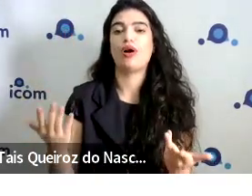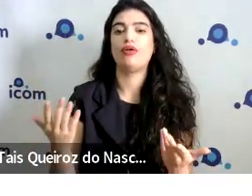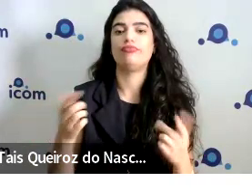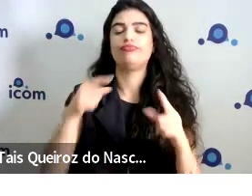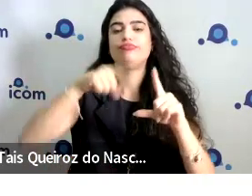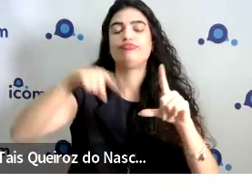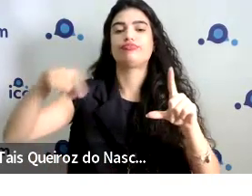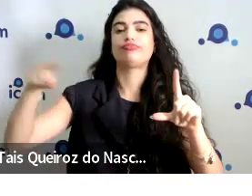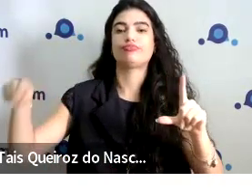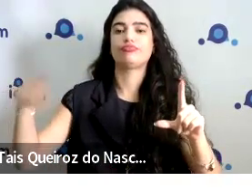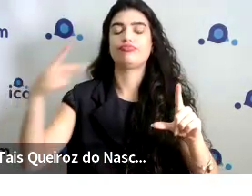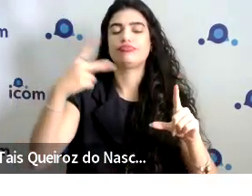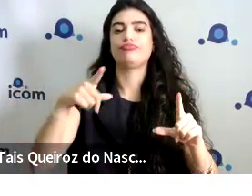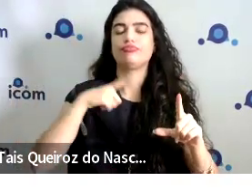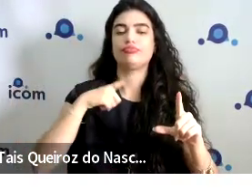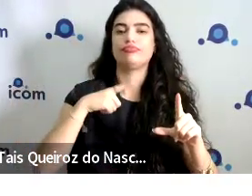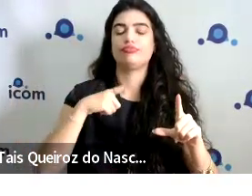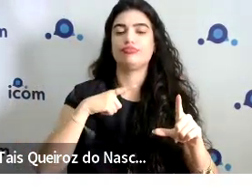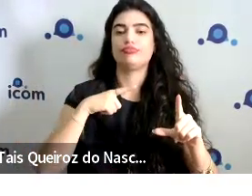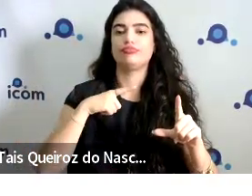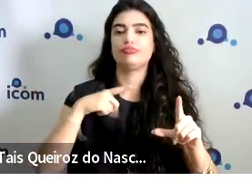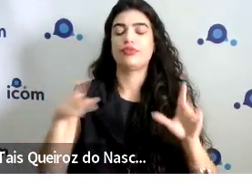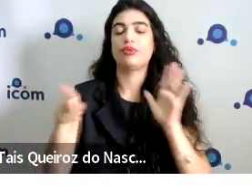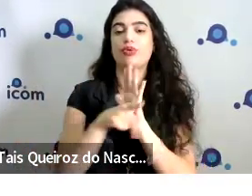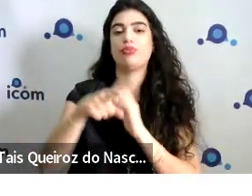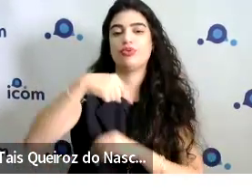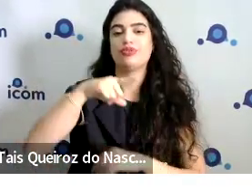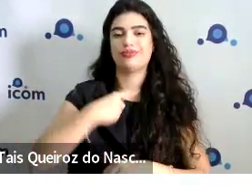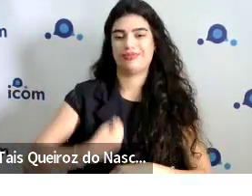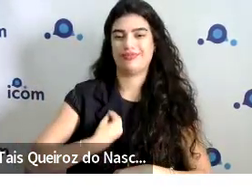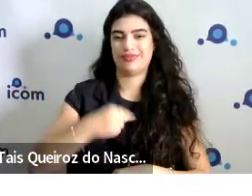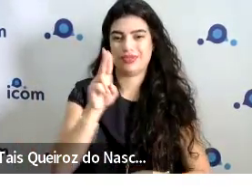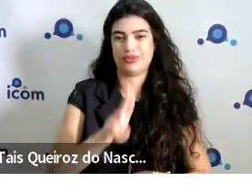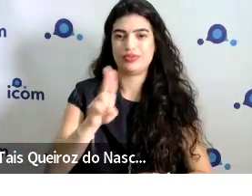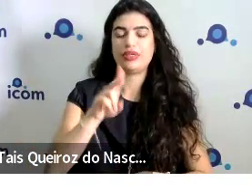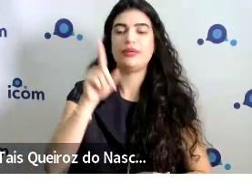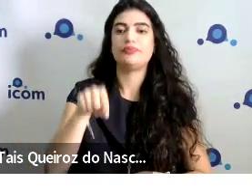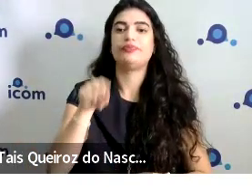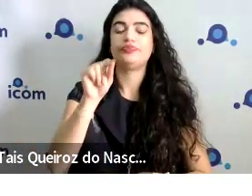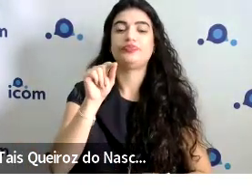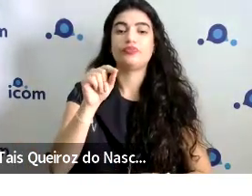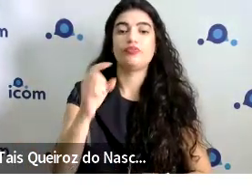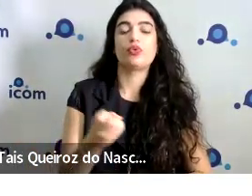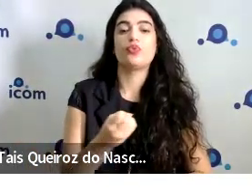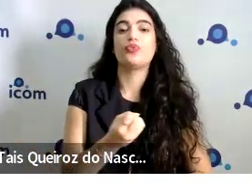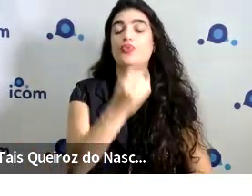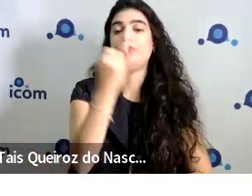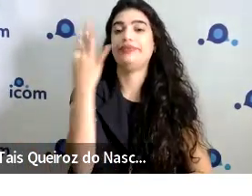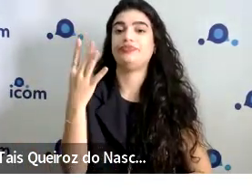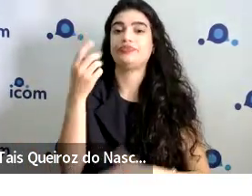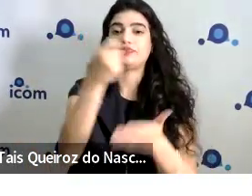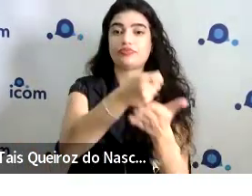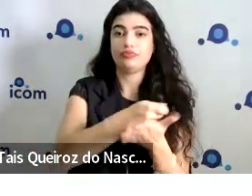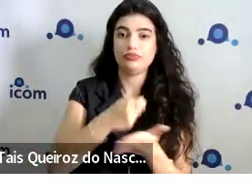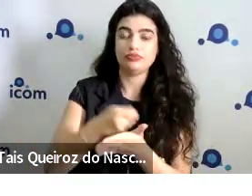indicadores desse ranking que a gente está utilizando? É basicamente quantos pagamentos